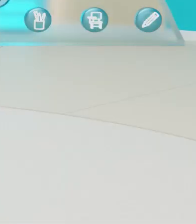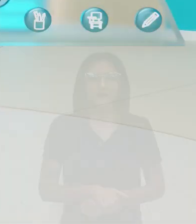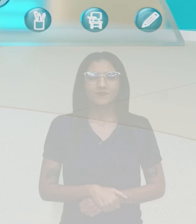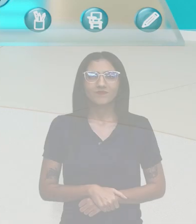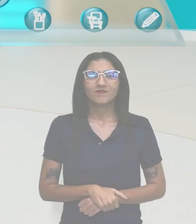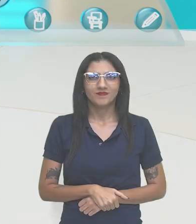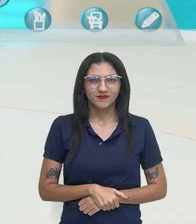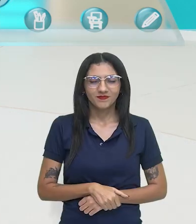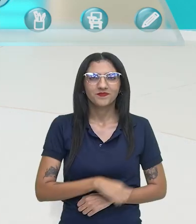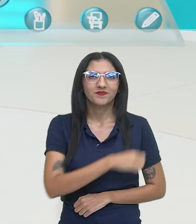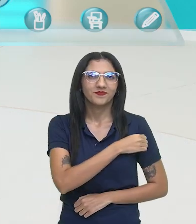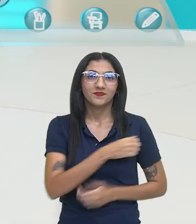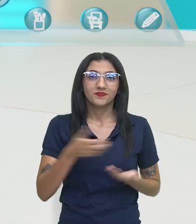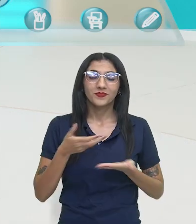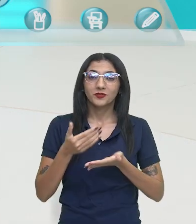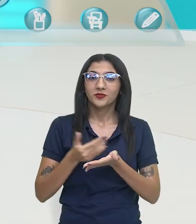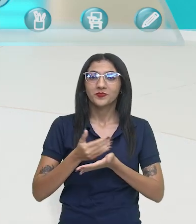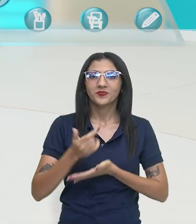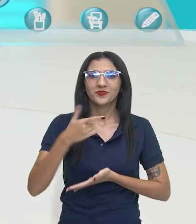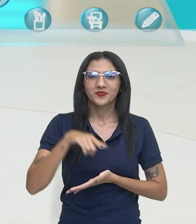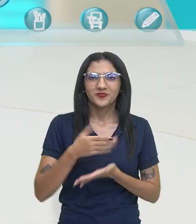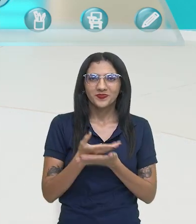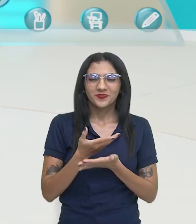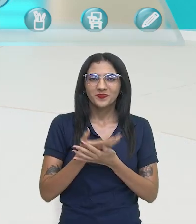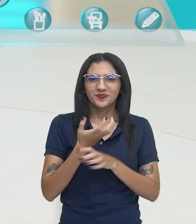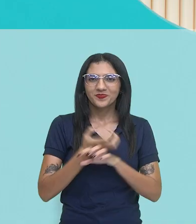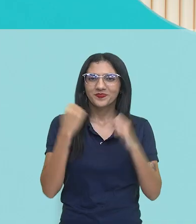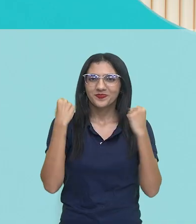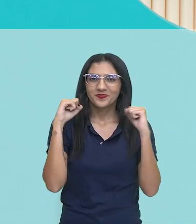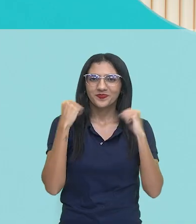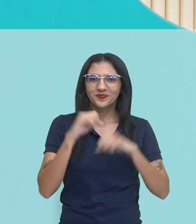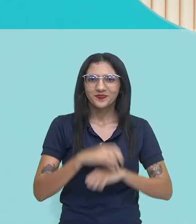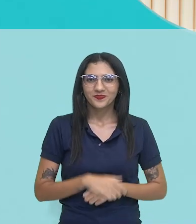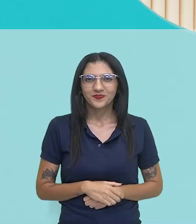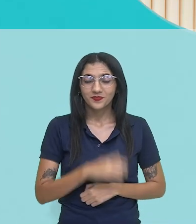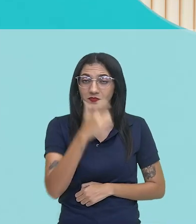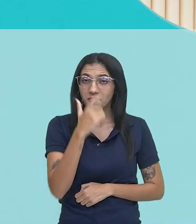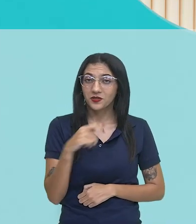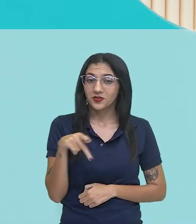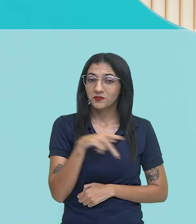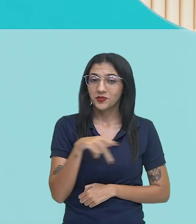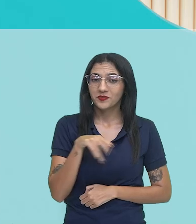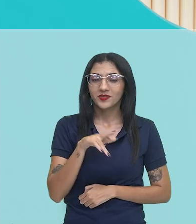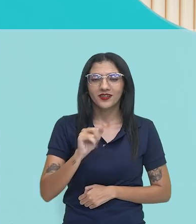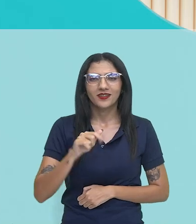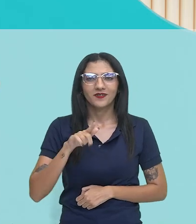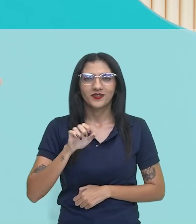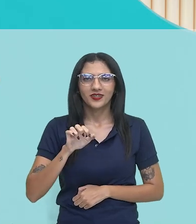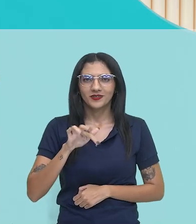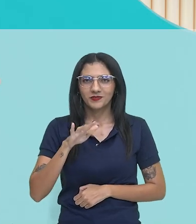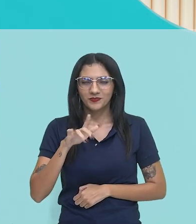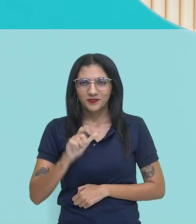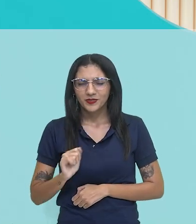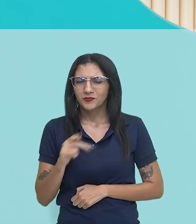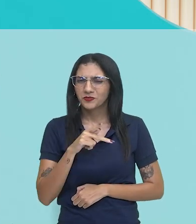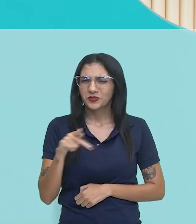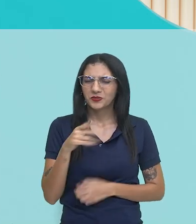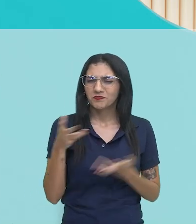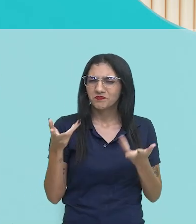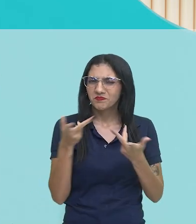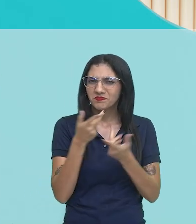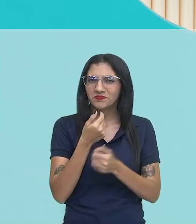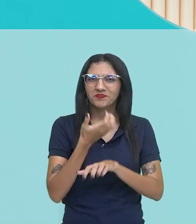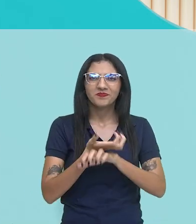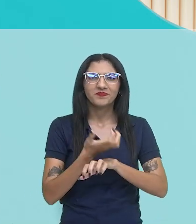Muito bem, alunos, vamos iniciar mais uma aula de educação física. Eu sou Rafaela Pinheiro, professora desse componente maravilhoso.